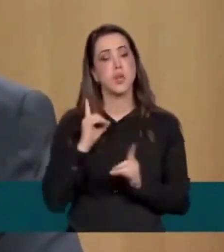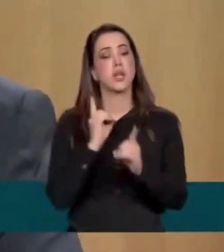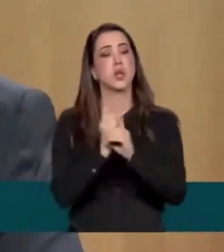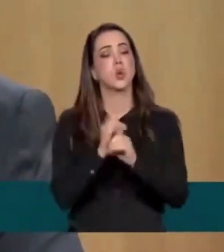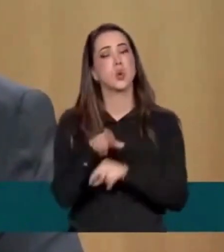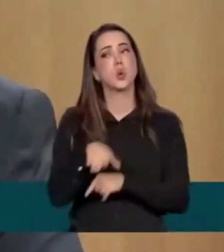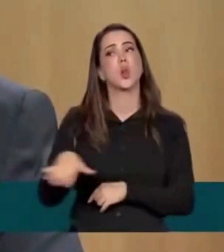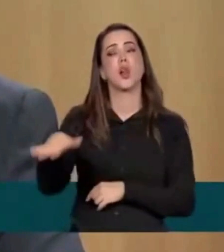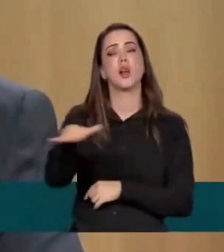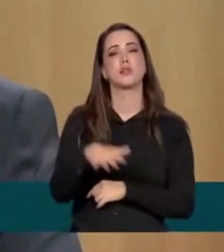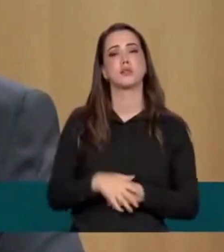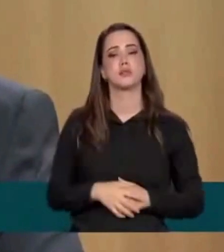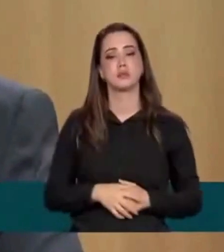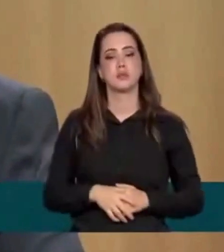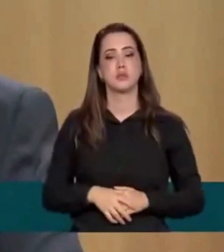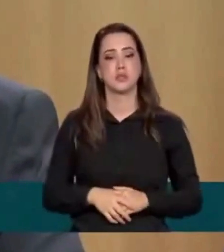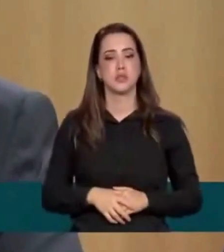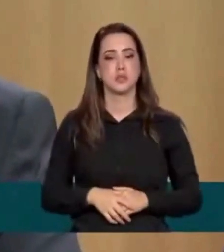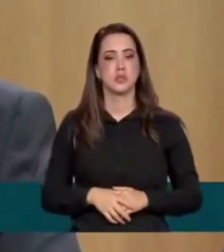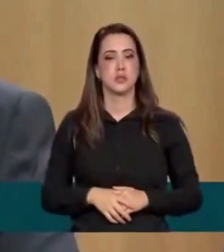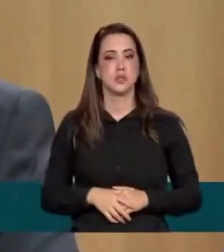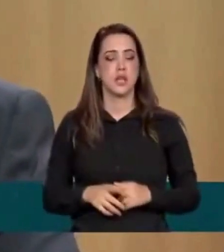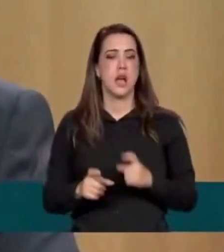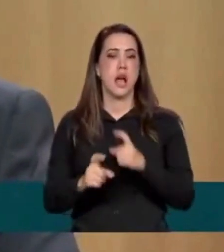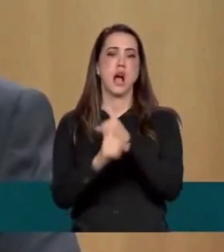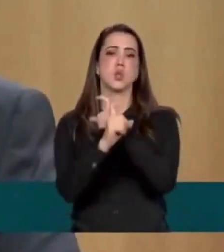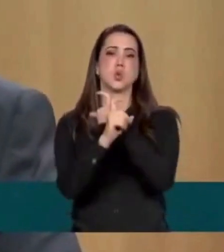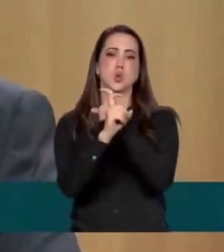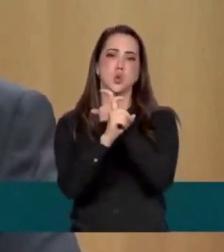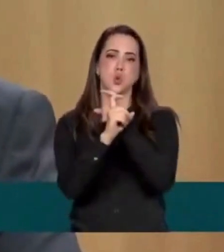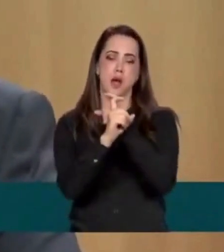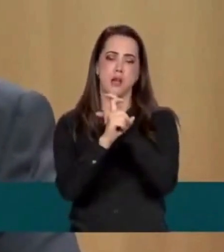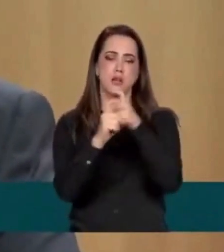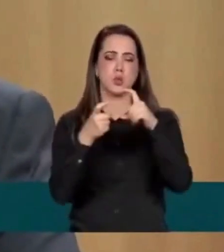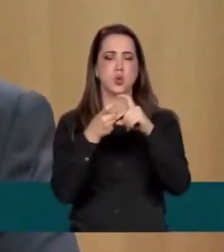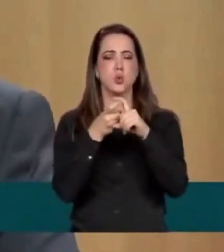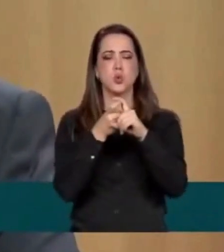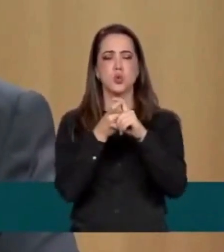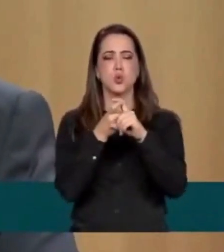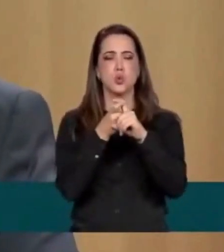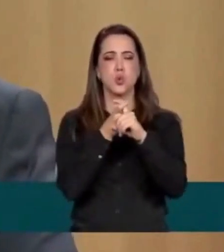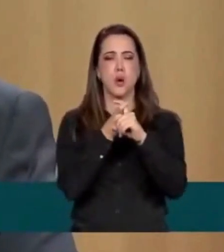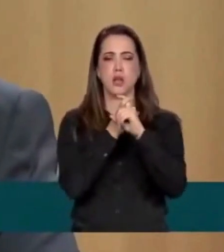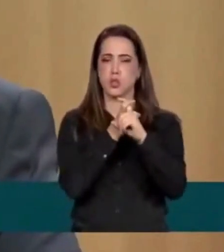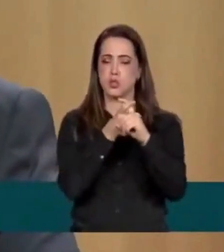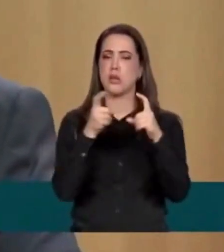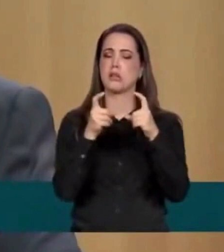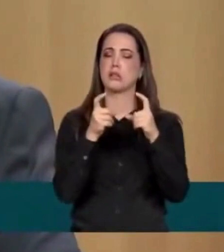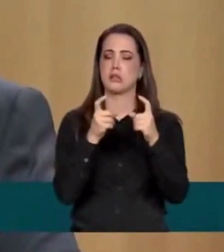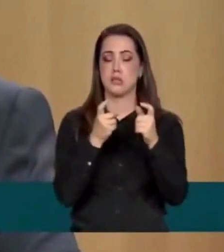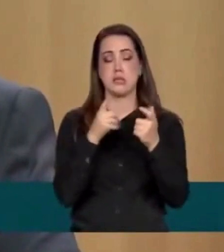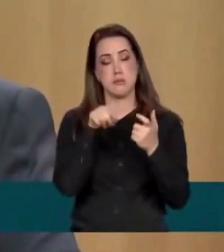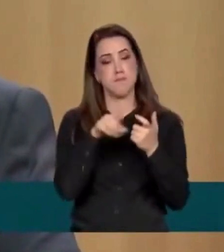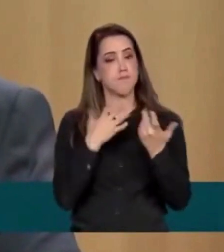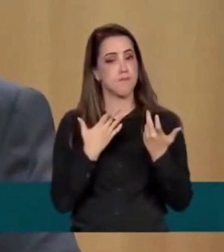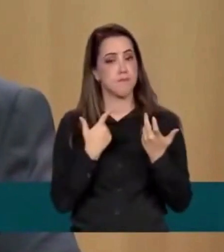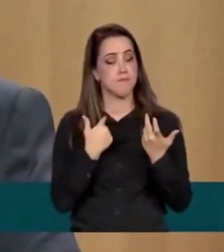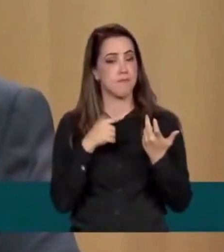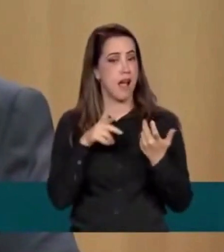encontrado lá? Suástica, nazista, arma. É isto que está na